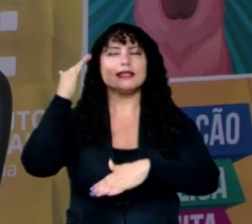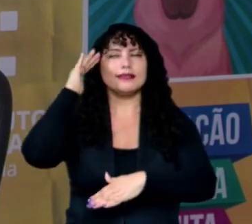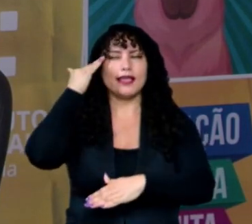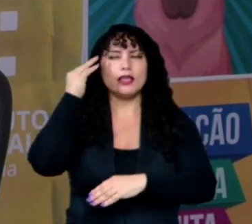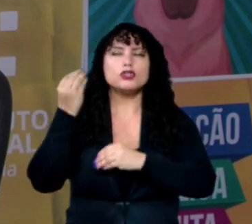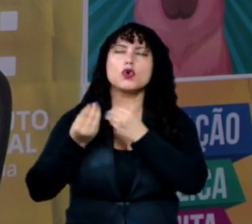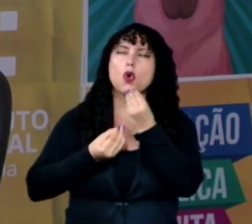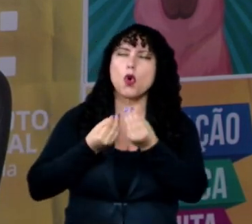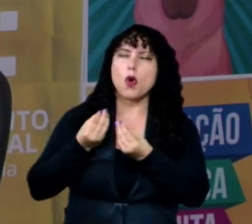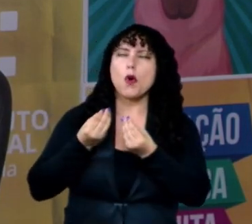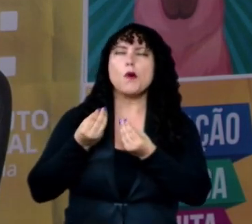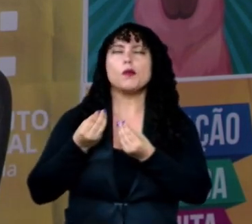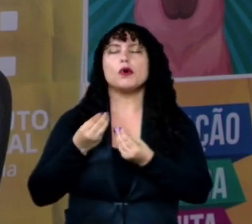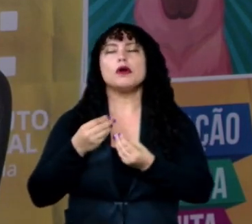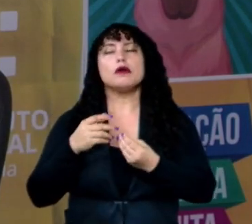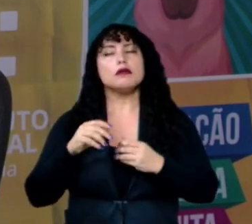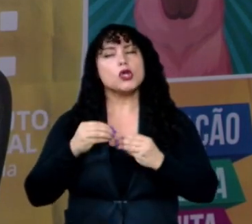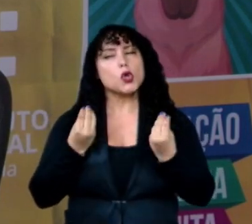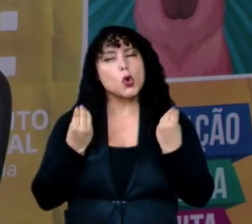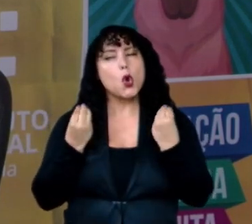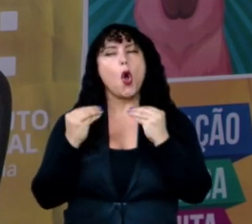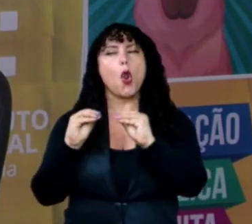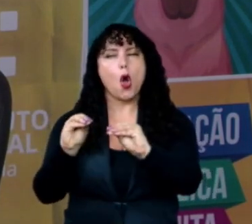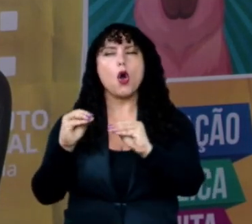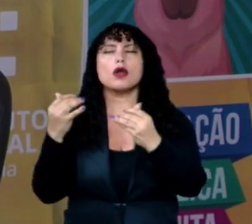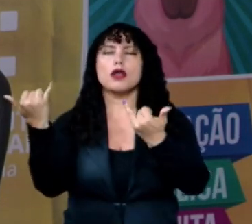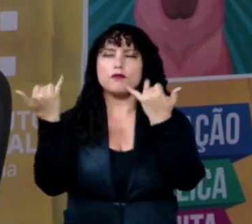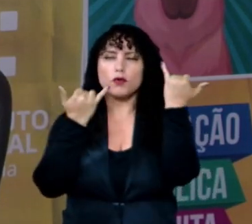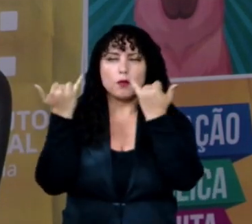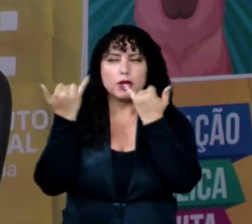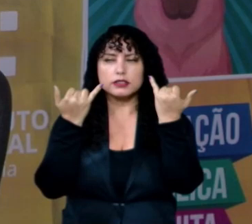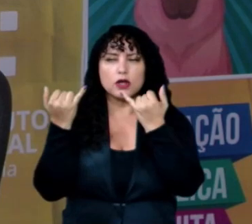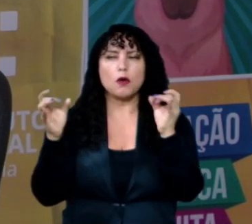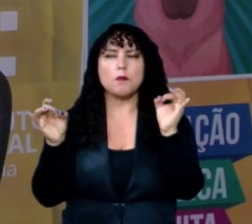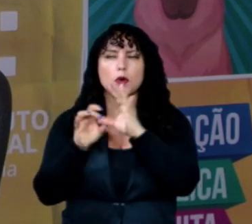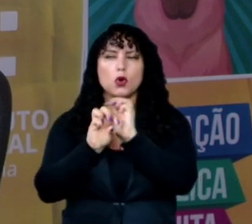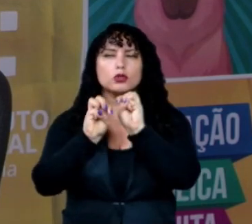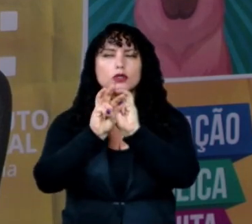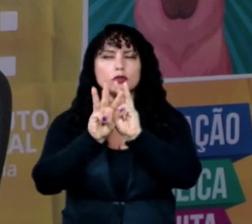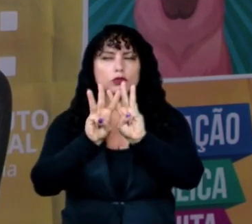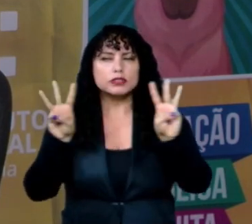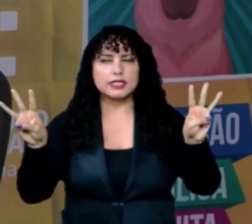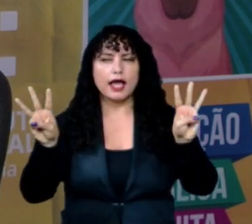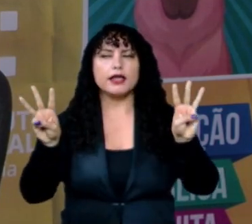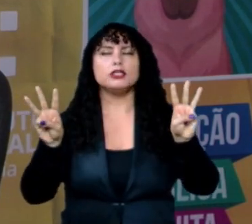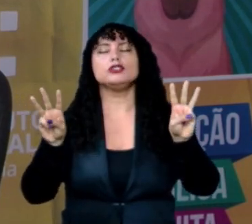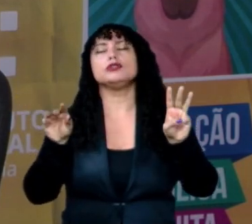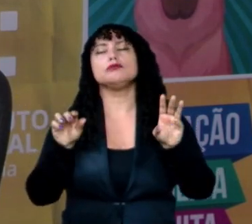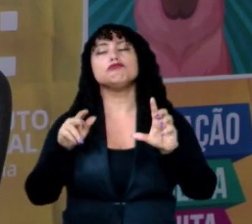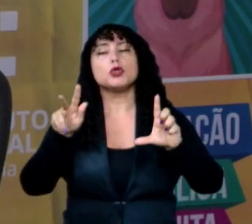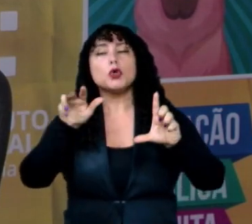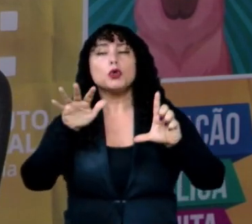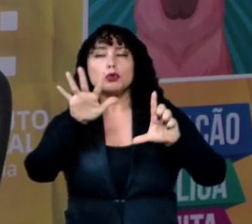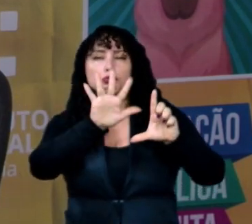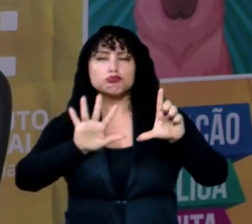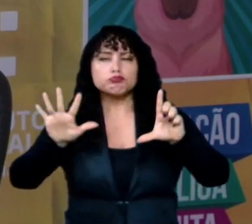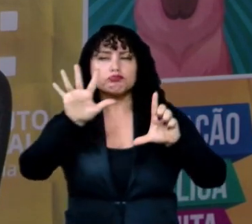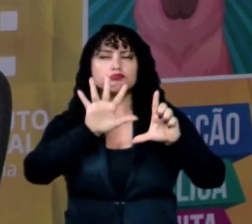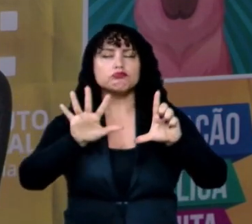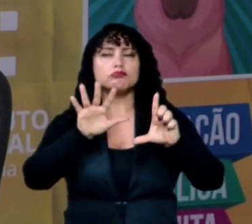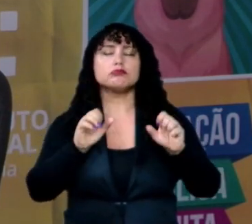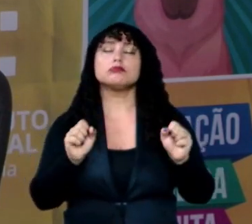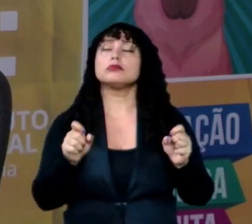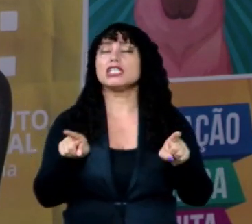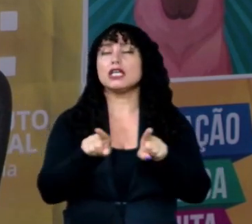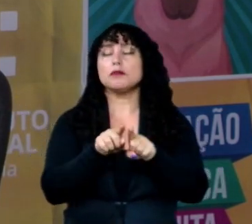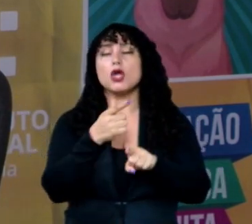e proativamente coloca informações já nos seus sites, nos portais, mas pode também